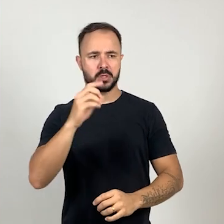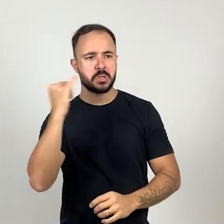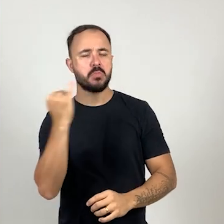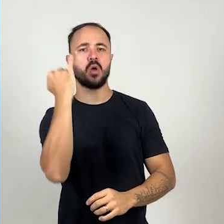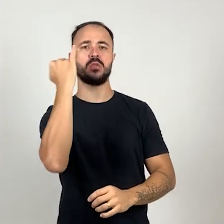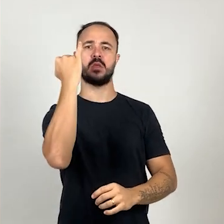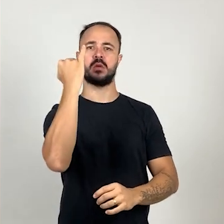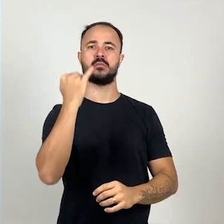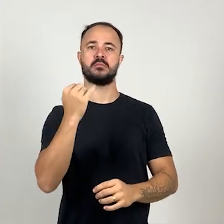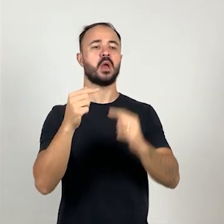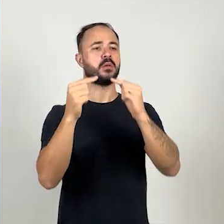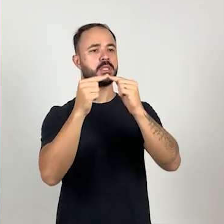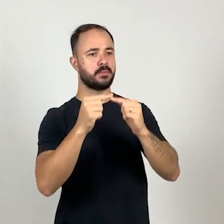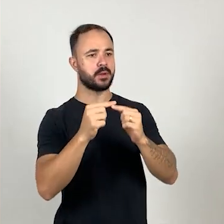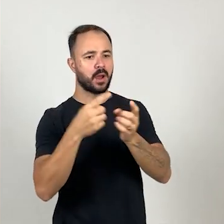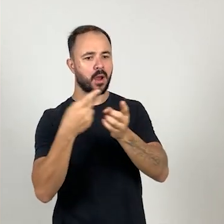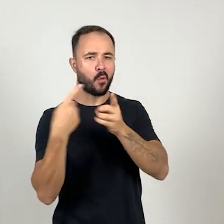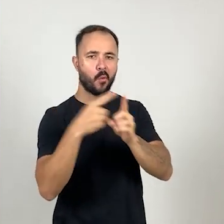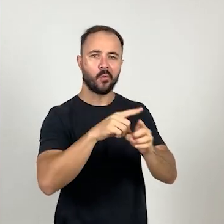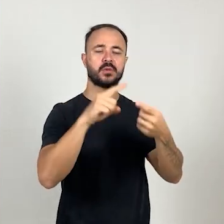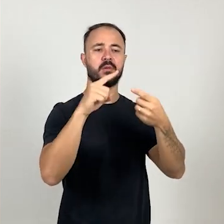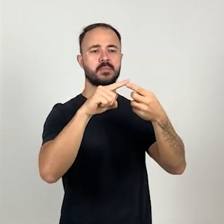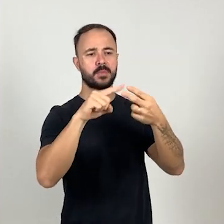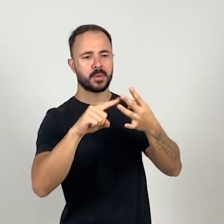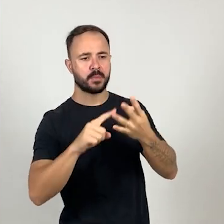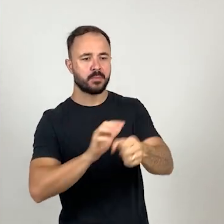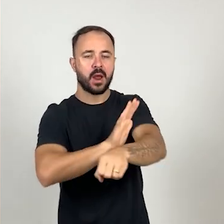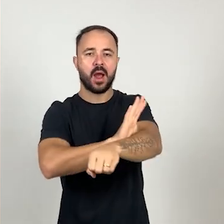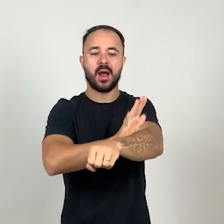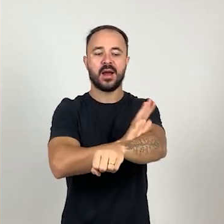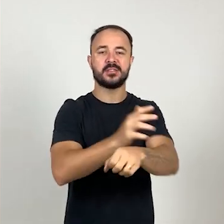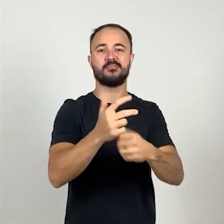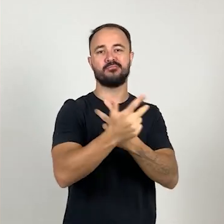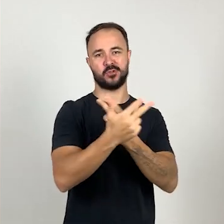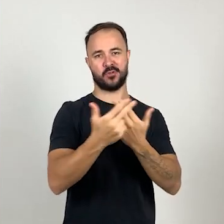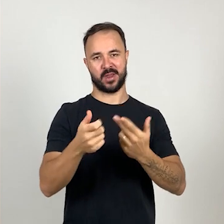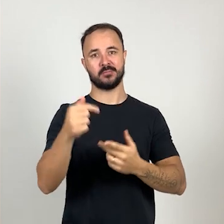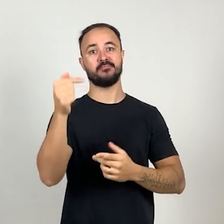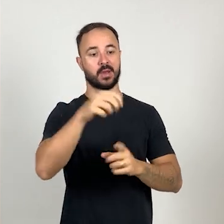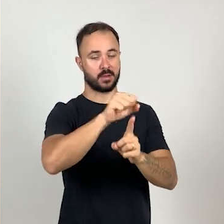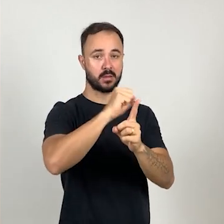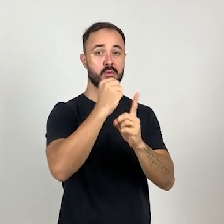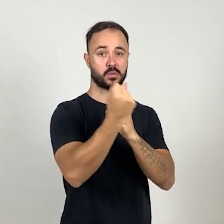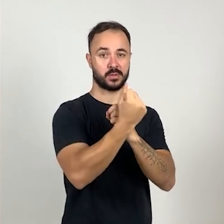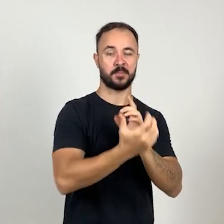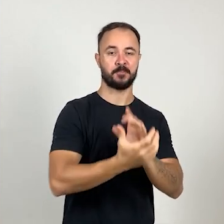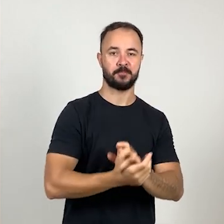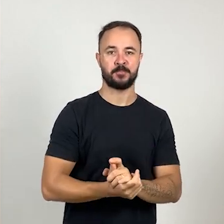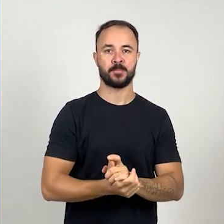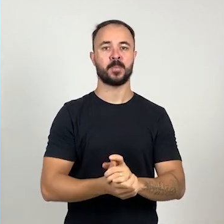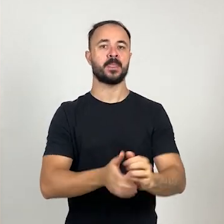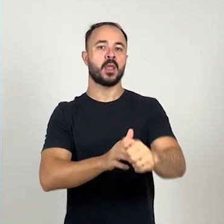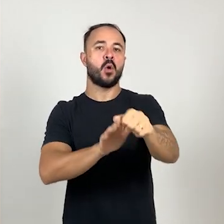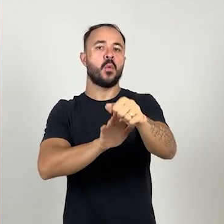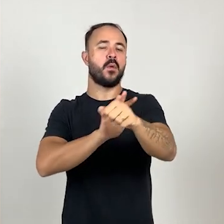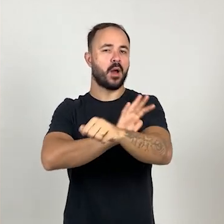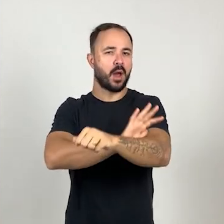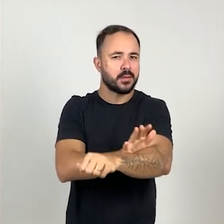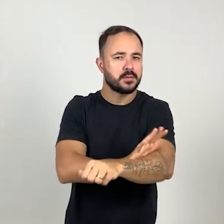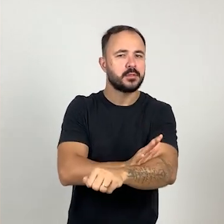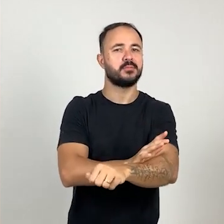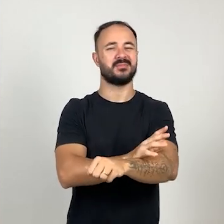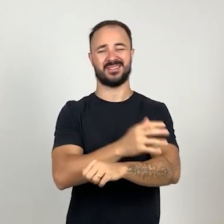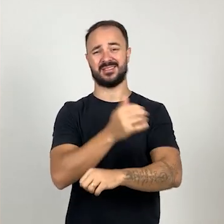e combater todas as formas de discriminação racial em nossa sociedade. O racismo é um problema